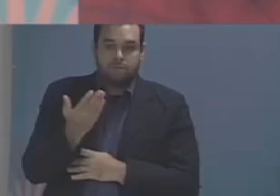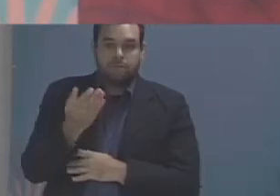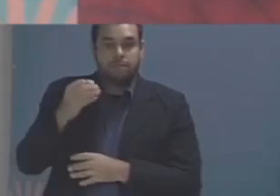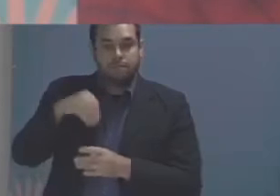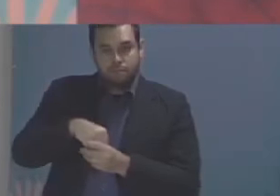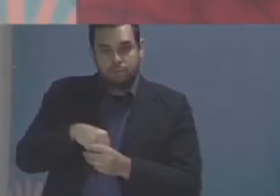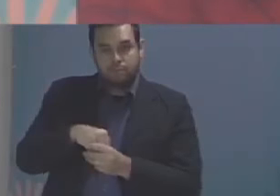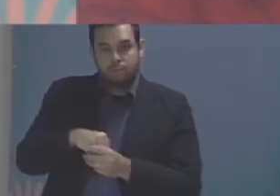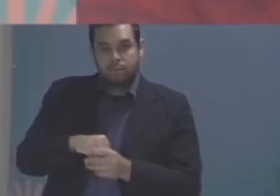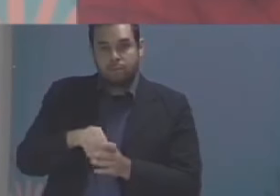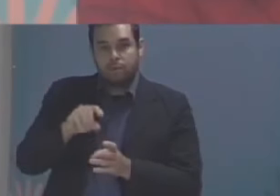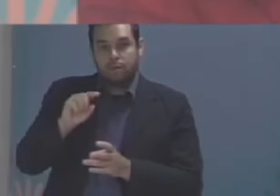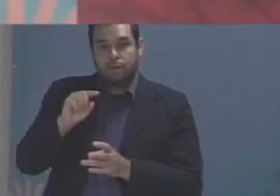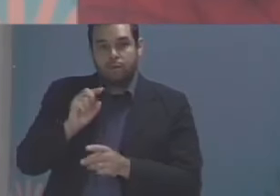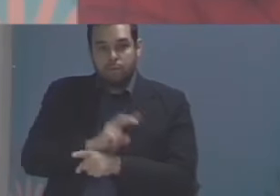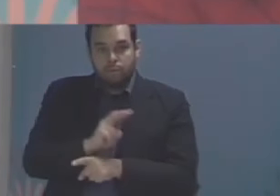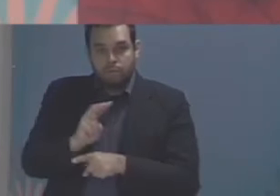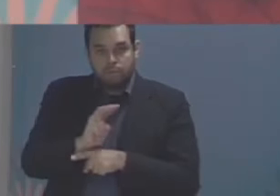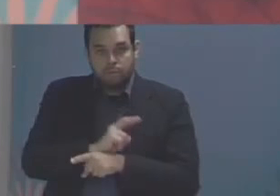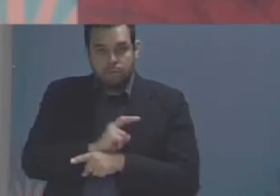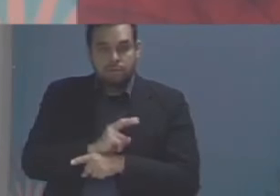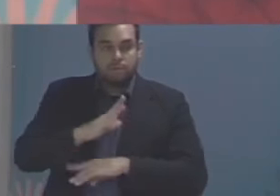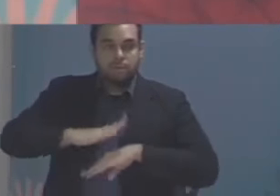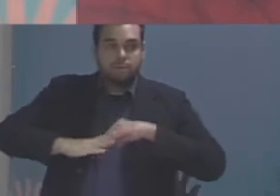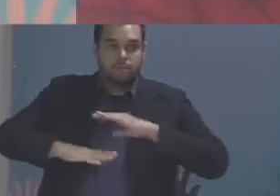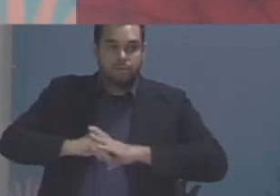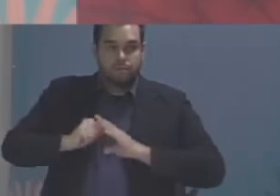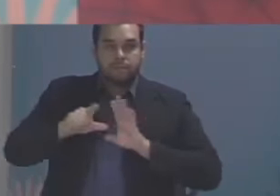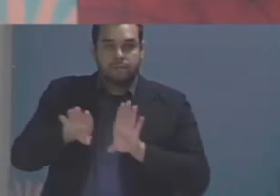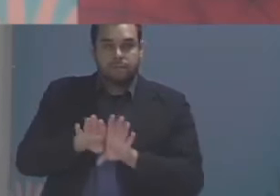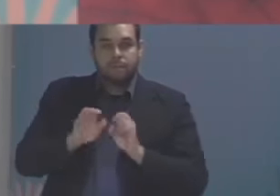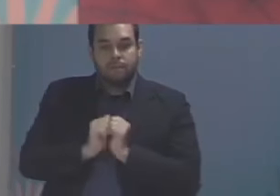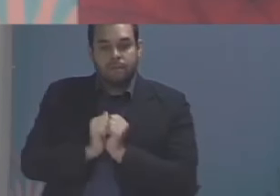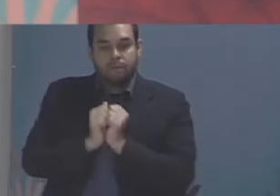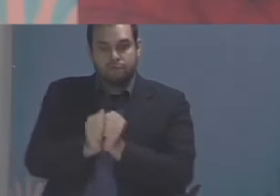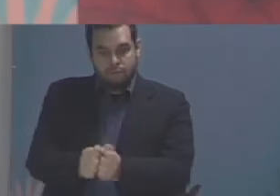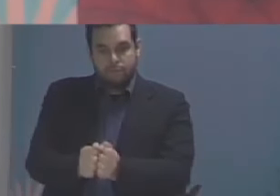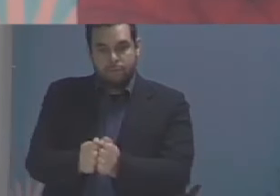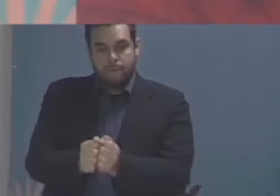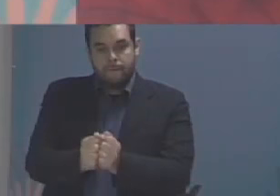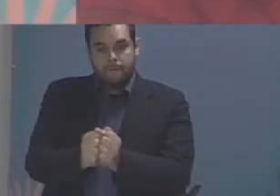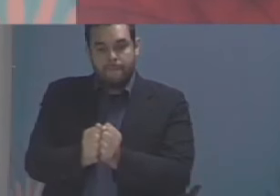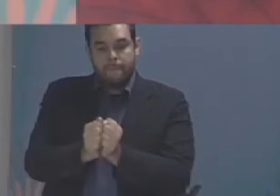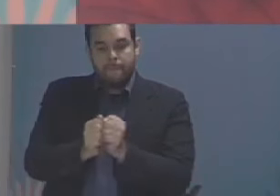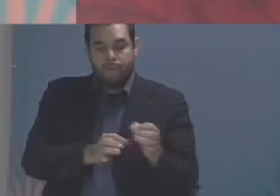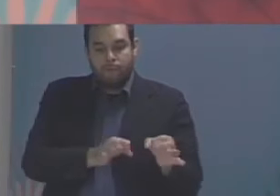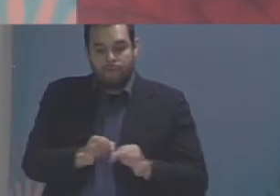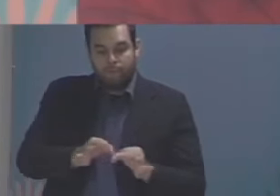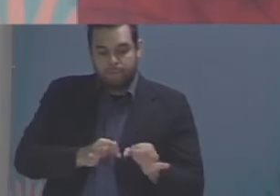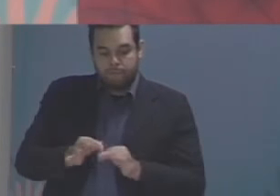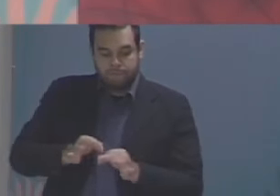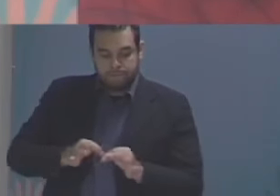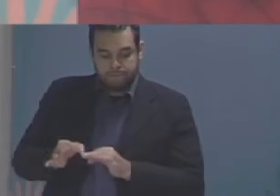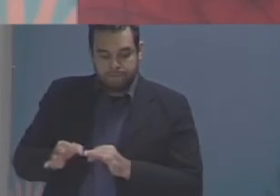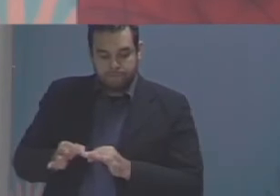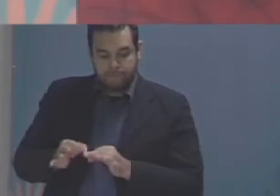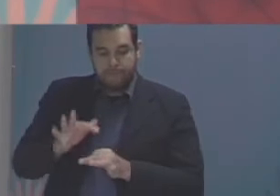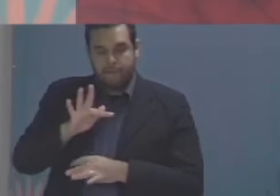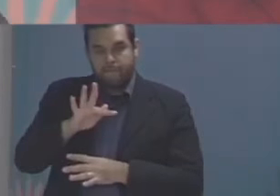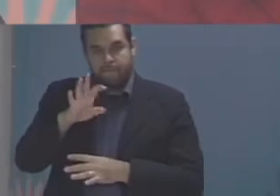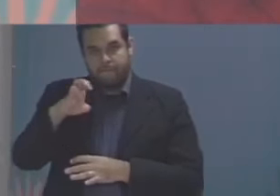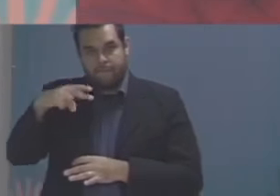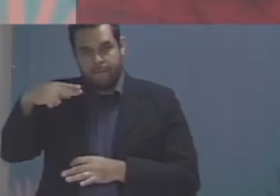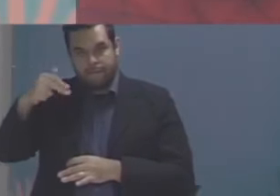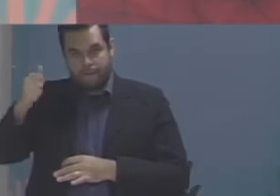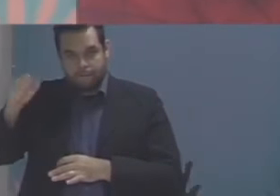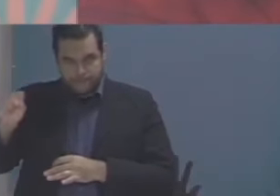colocado é que o cuidar da profissão esteve também à frente da reorganização da FENAPSE. Depois